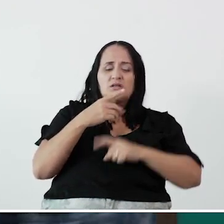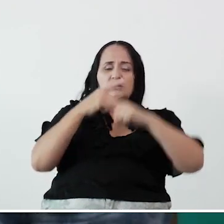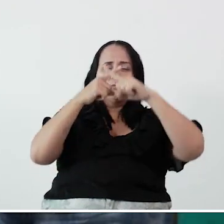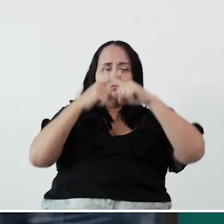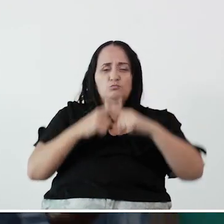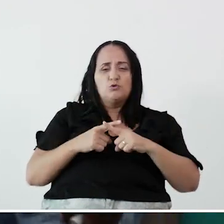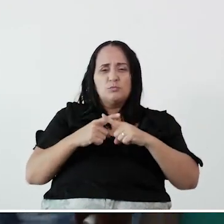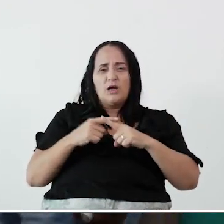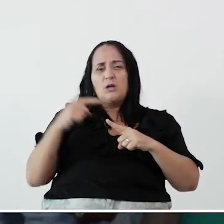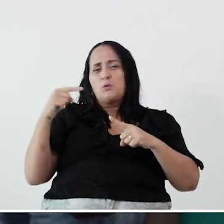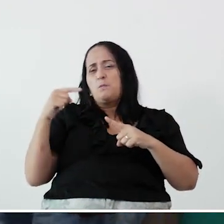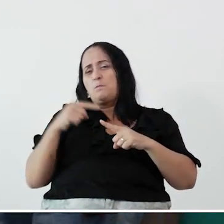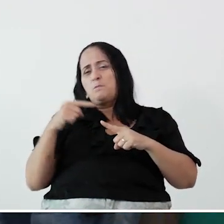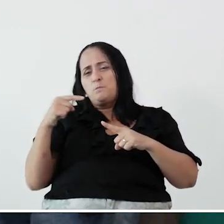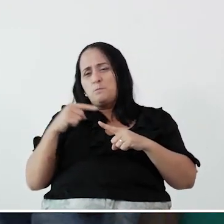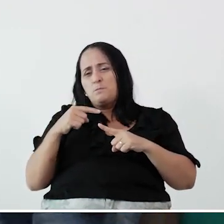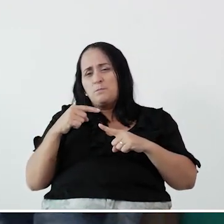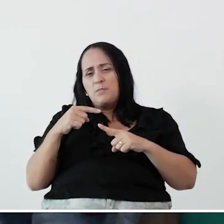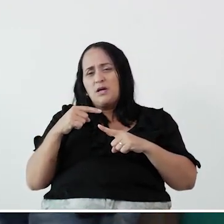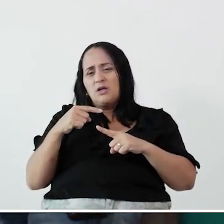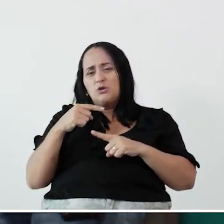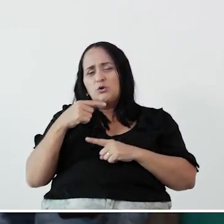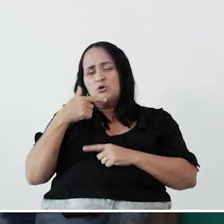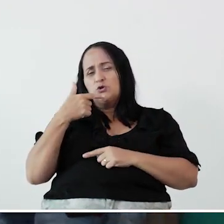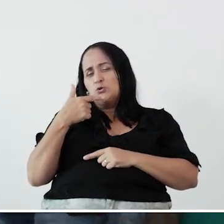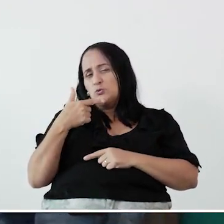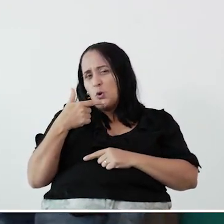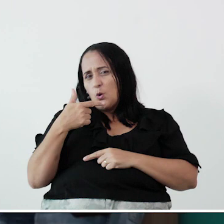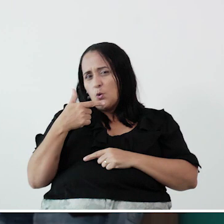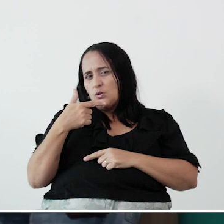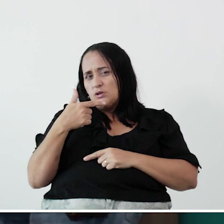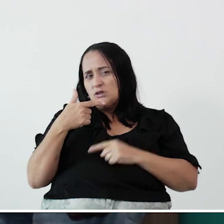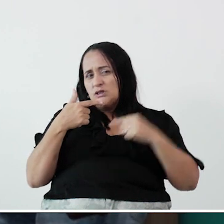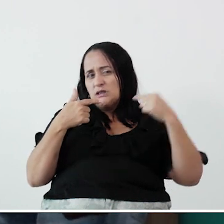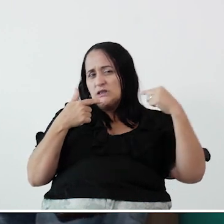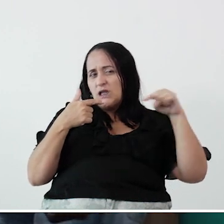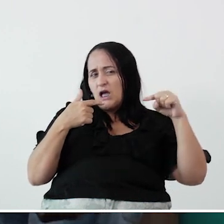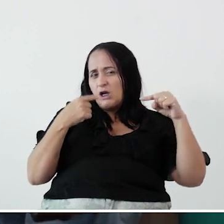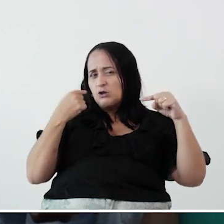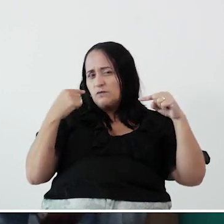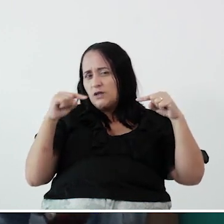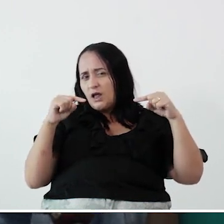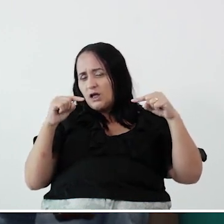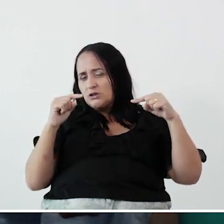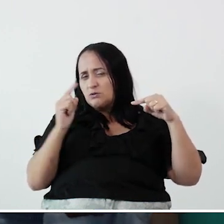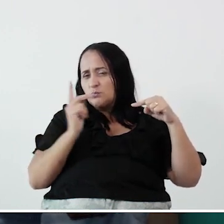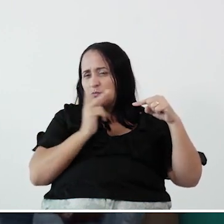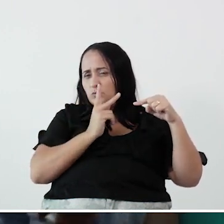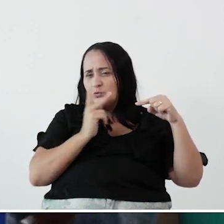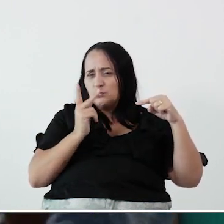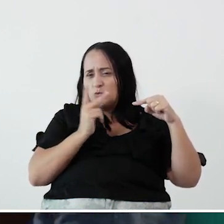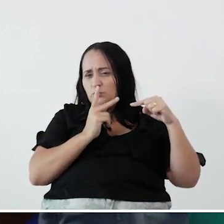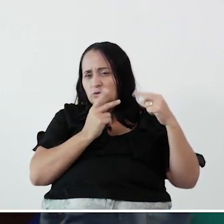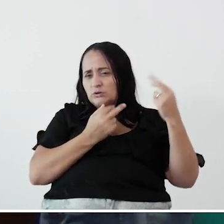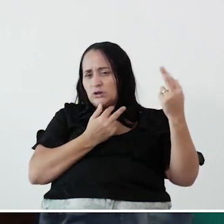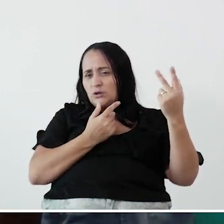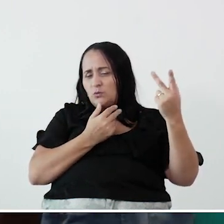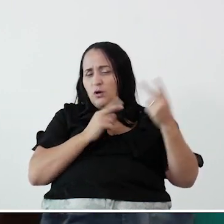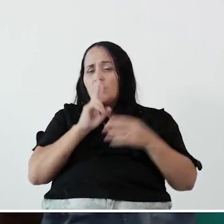2? Sinal do 3 negativo, sinal do 2 negativo, como ambos têm sinais